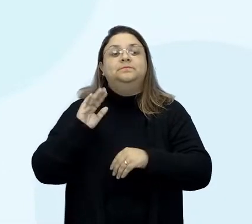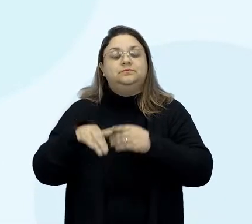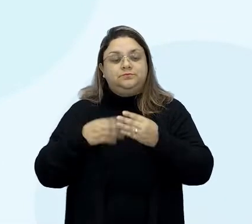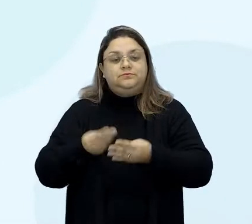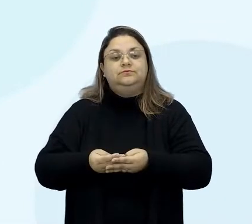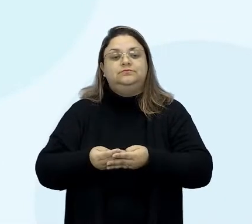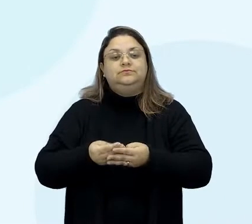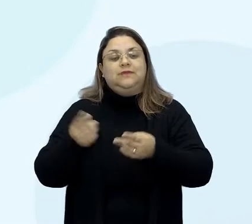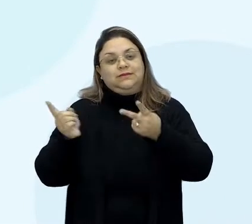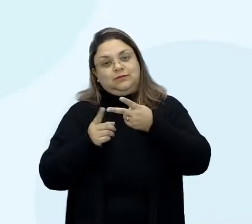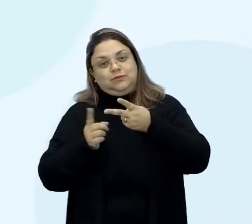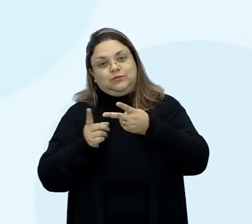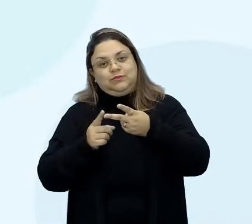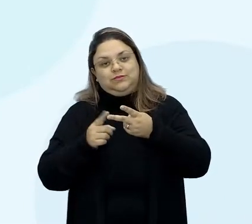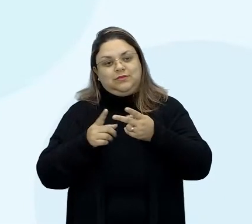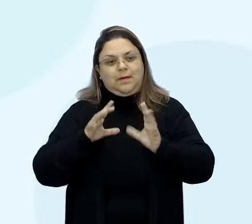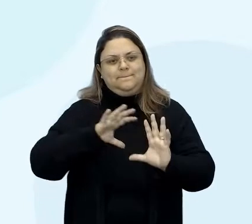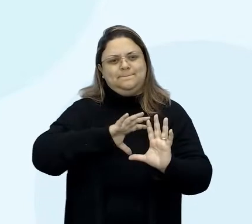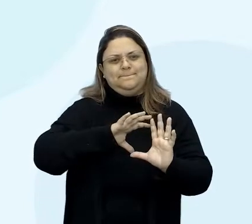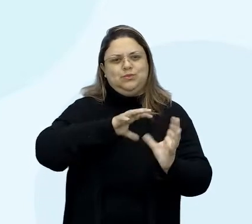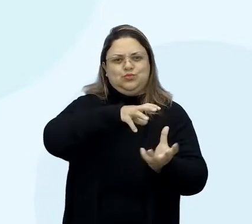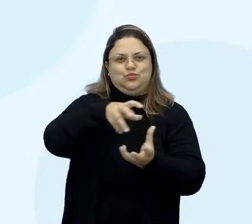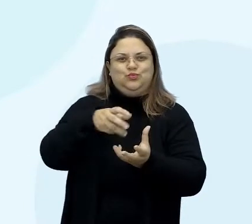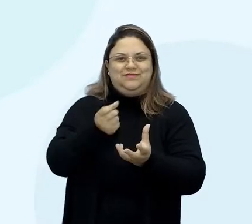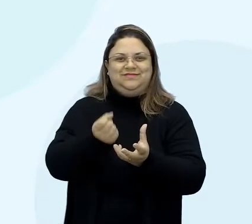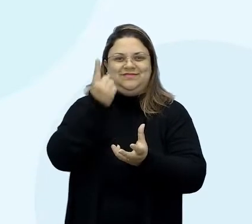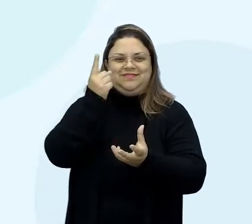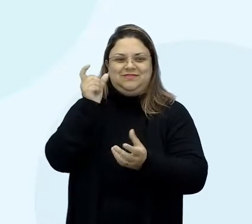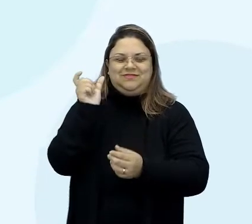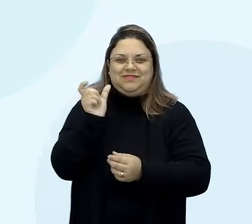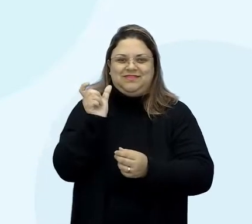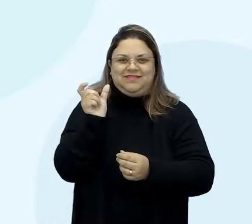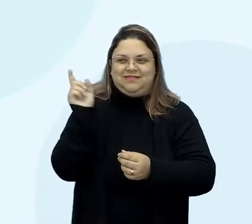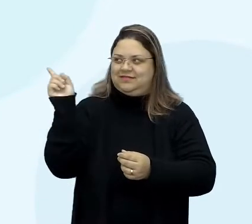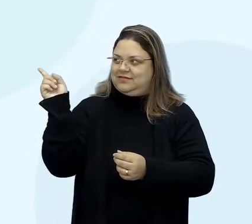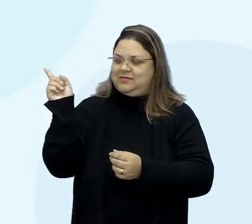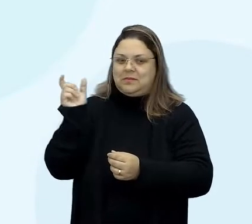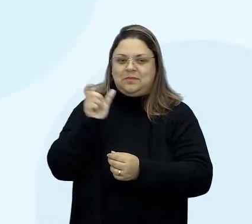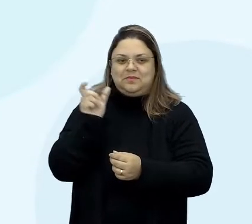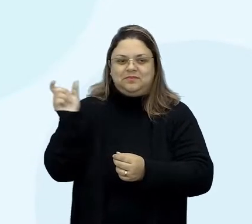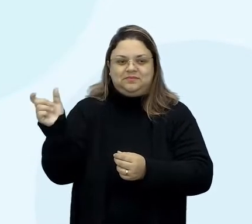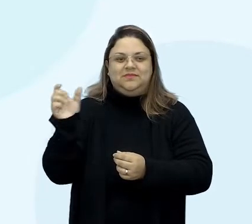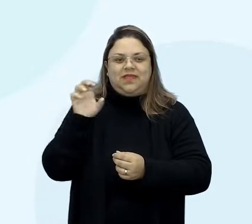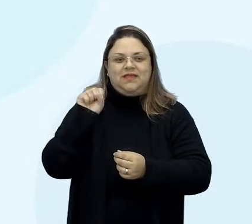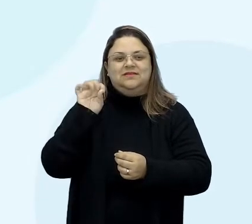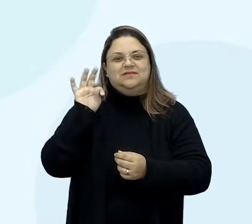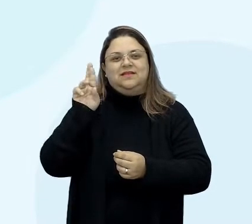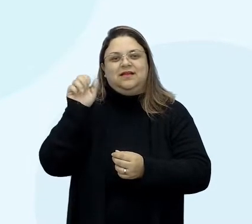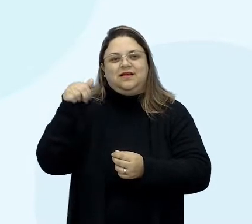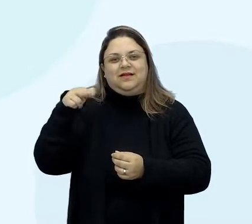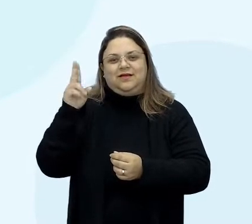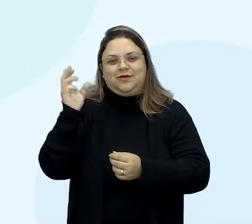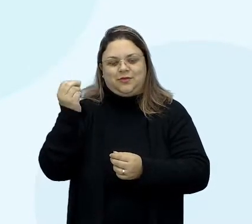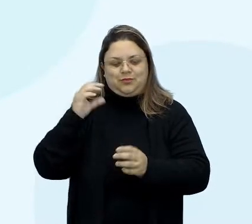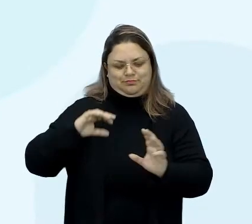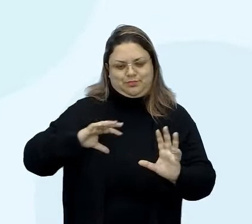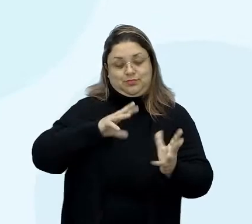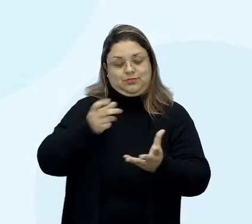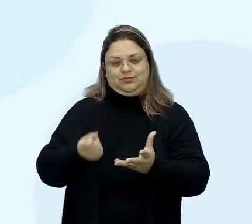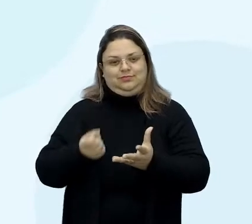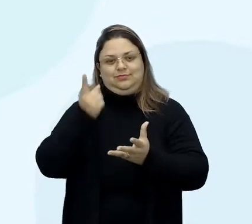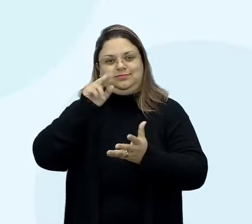Mundo Estranho, que eu gosto de ler essa revista. Não que eu não gosto de ler a Galileu, agora eu tô aqui tentando ver qual que eu leio